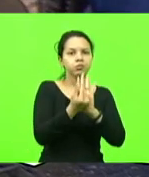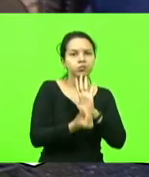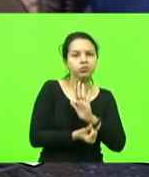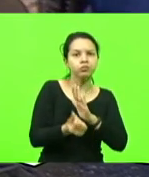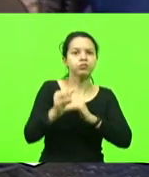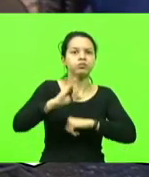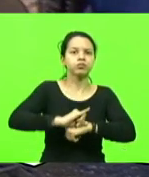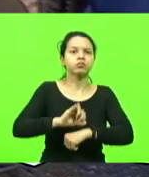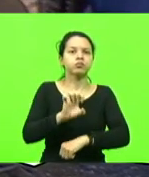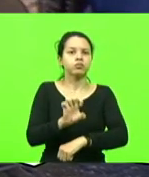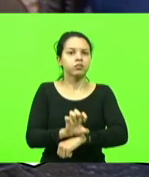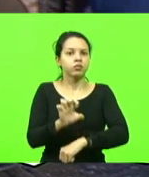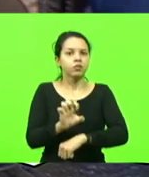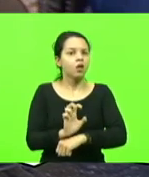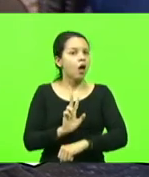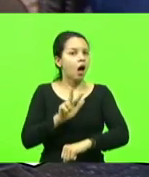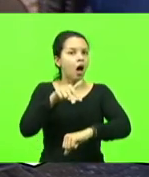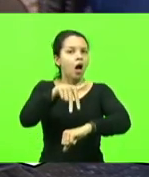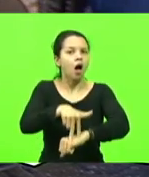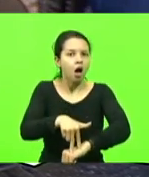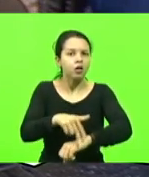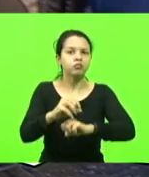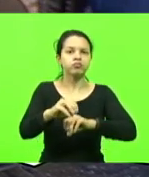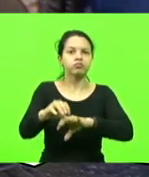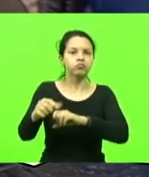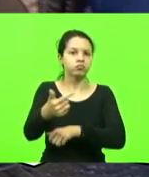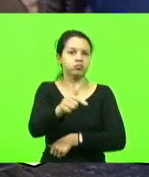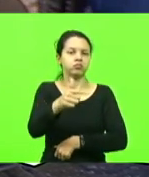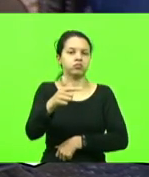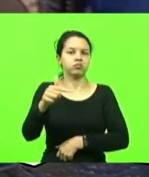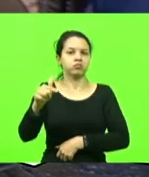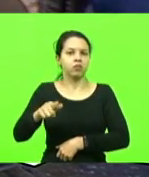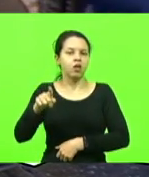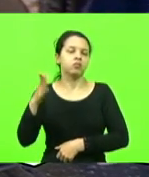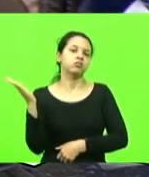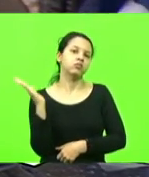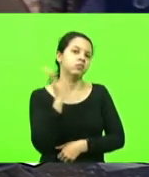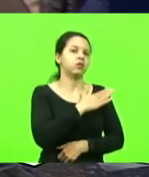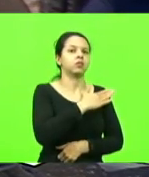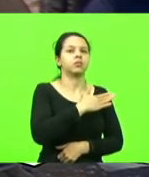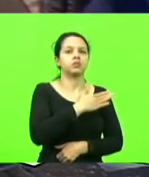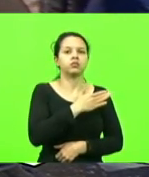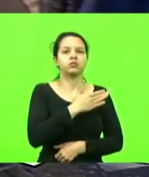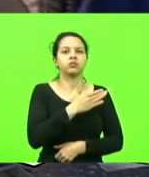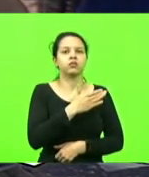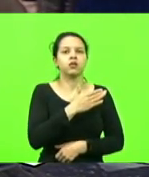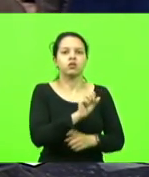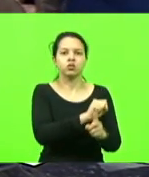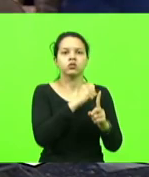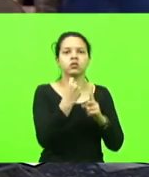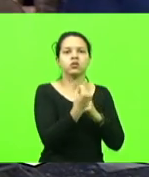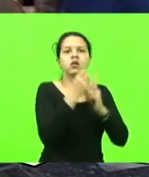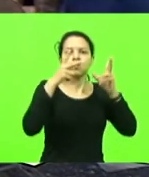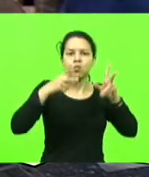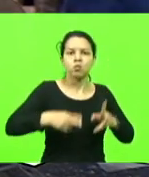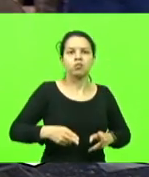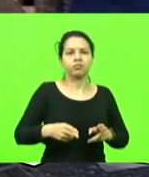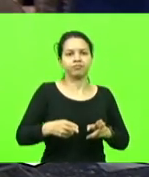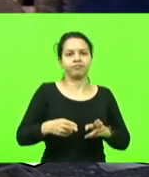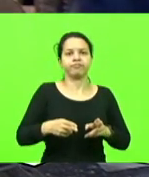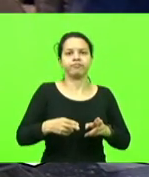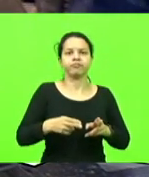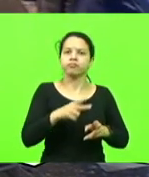aulas presenciais. Isso é um escárnio, isso é um tapa na cara da sociedade que paga impostos. Isso é não